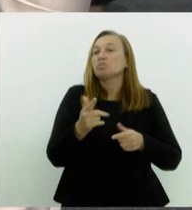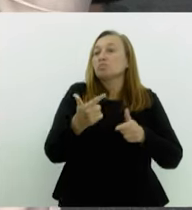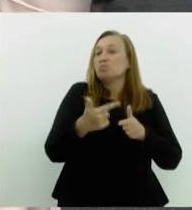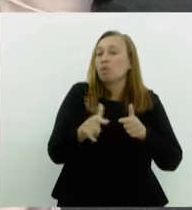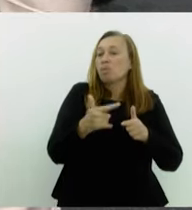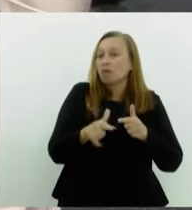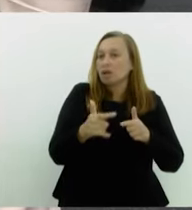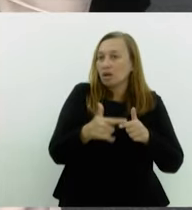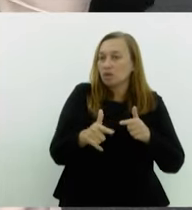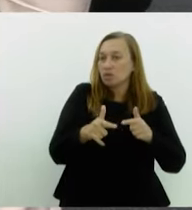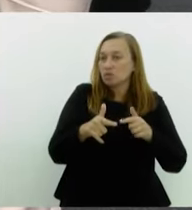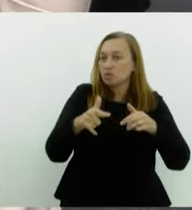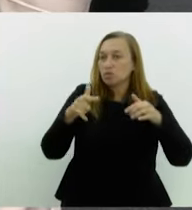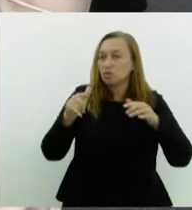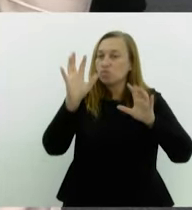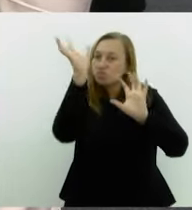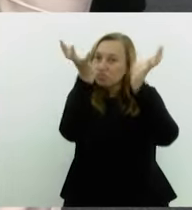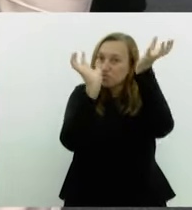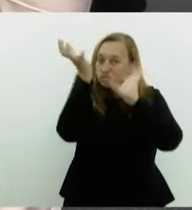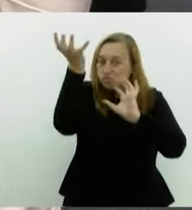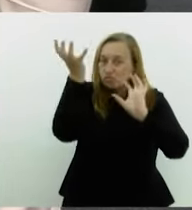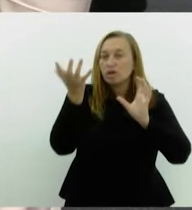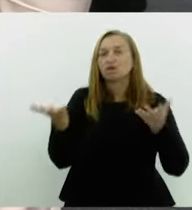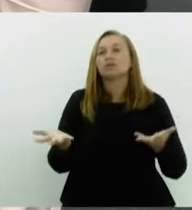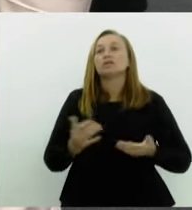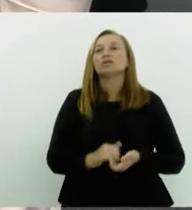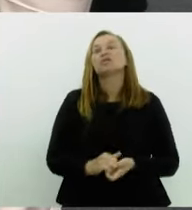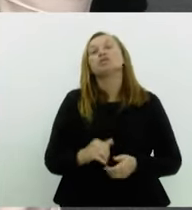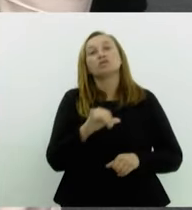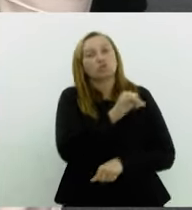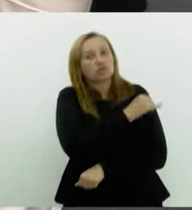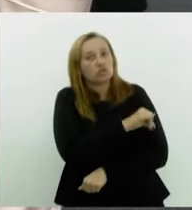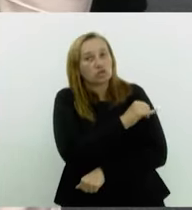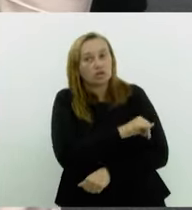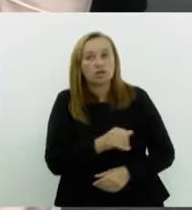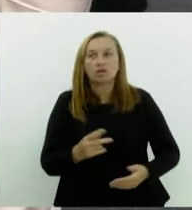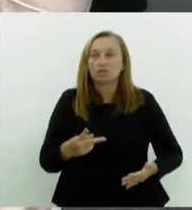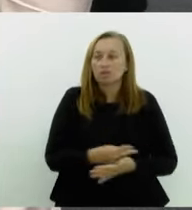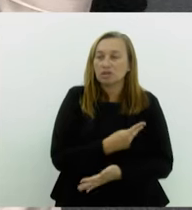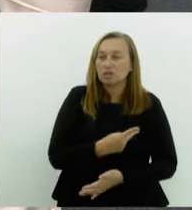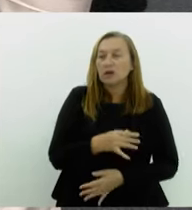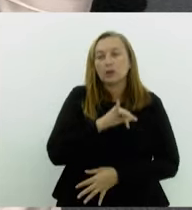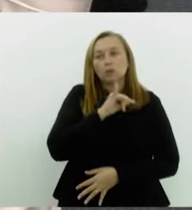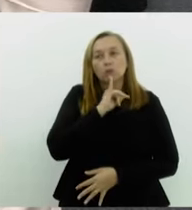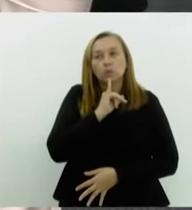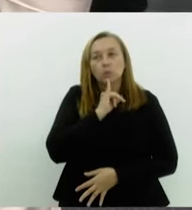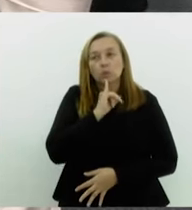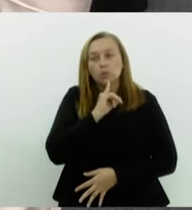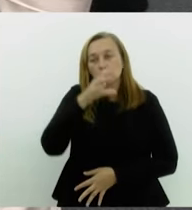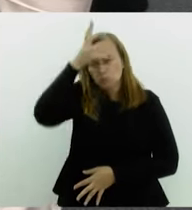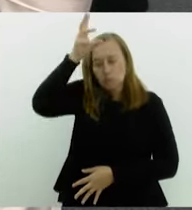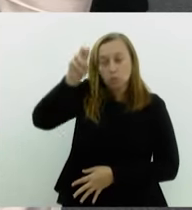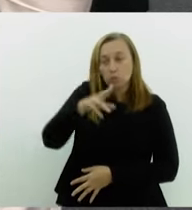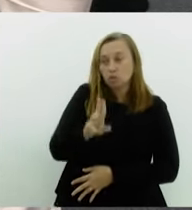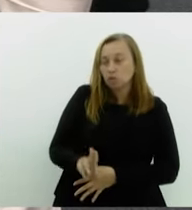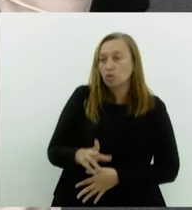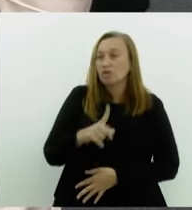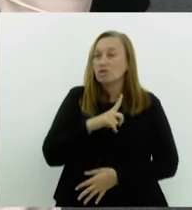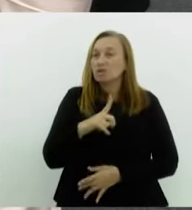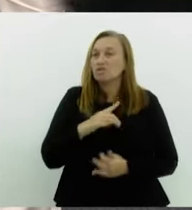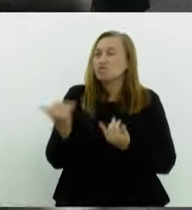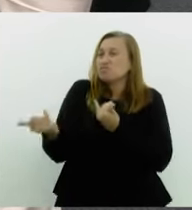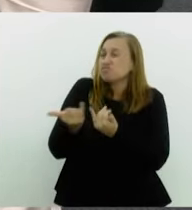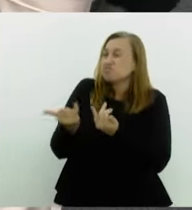tornado fundamental em todos os estados e ainda mais no Rio de Janeiro. É triste e desolador, Tia Ju, ter dados que